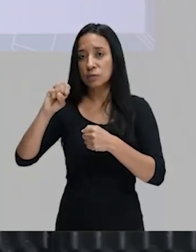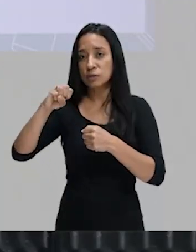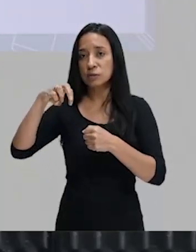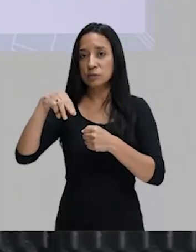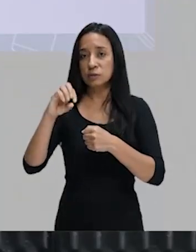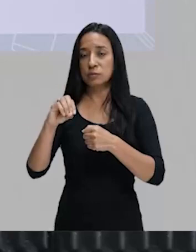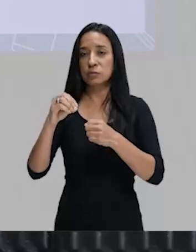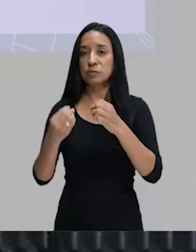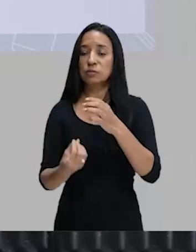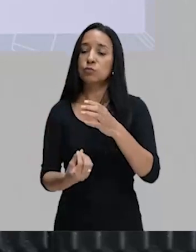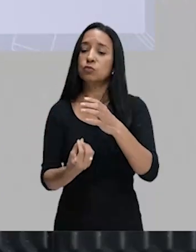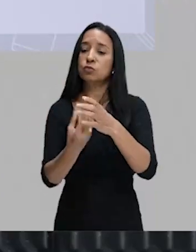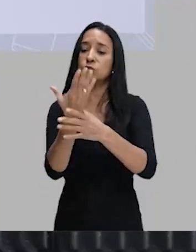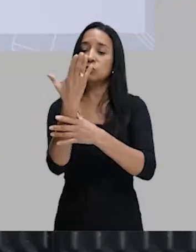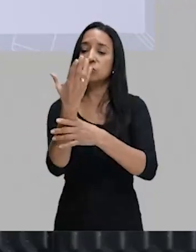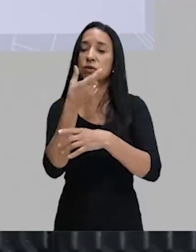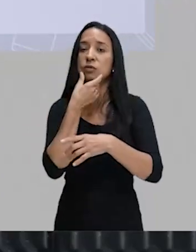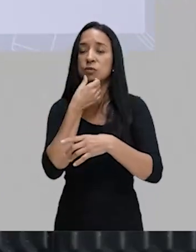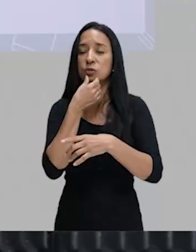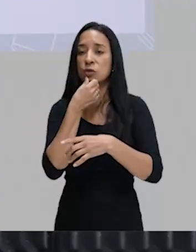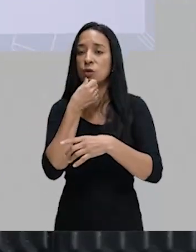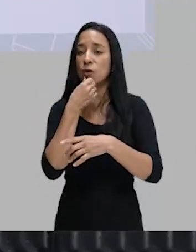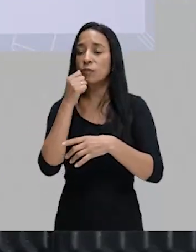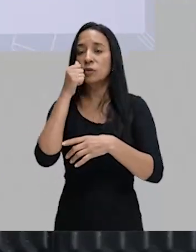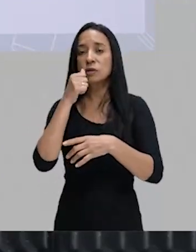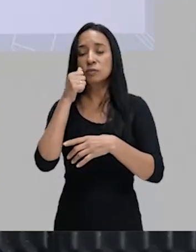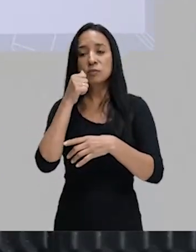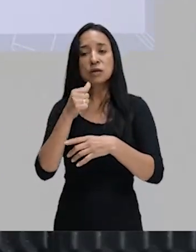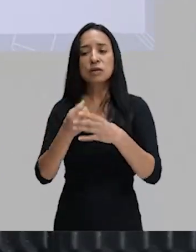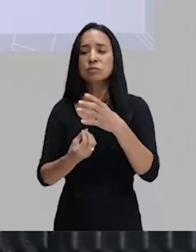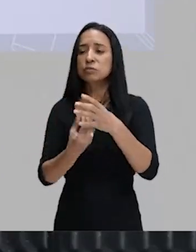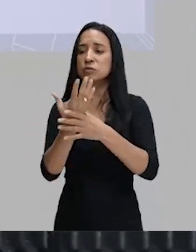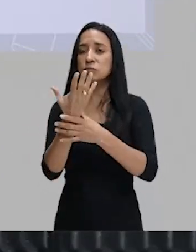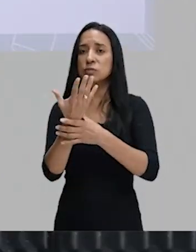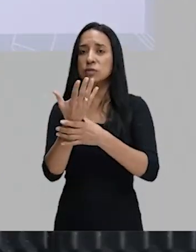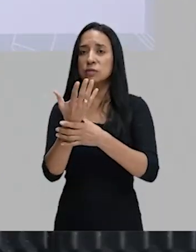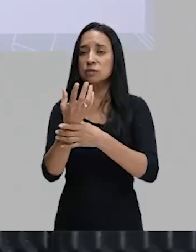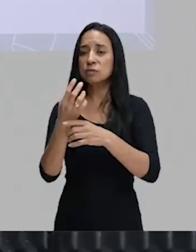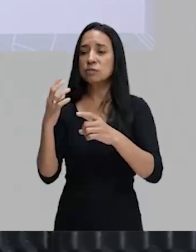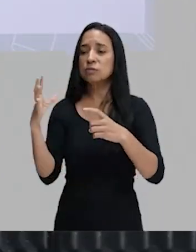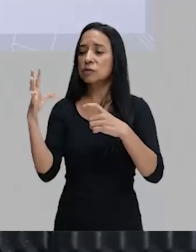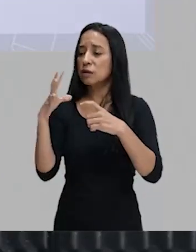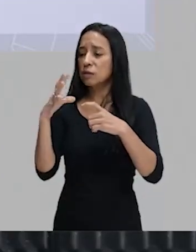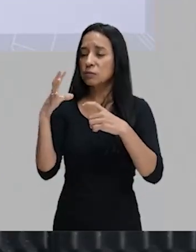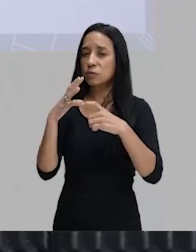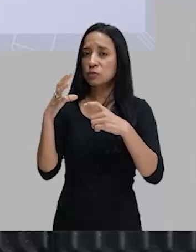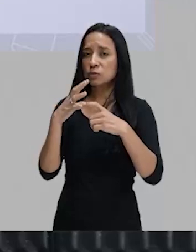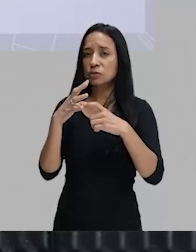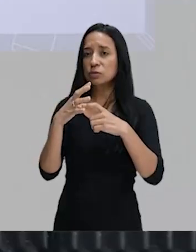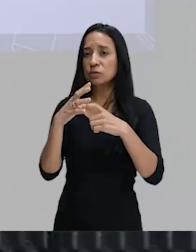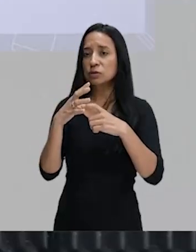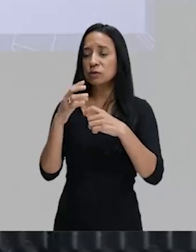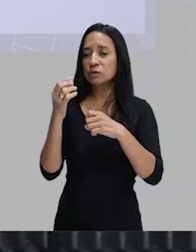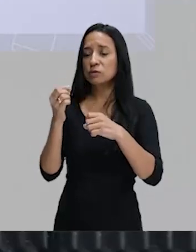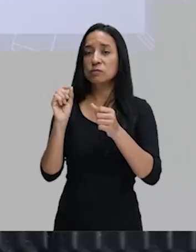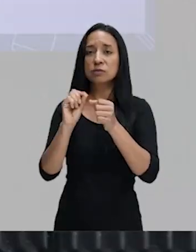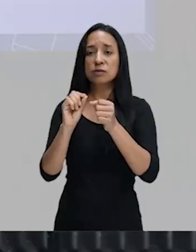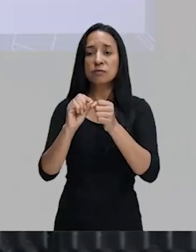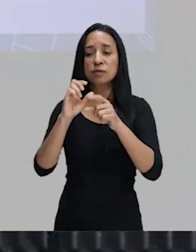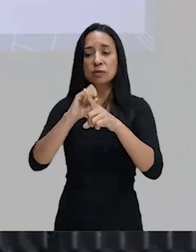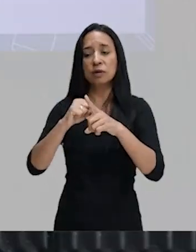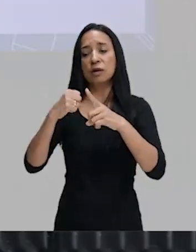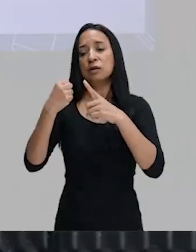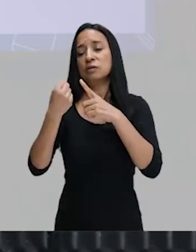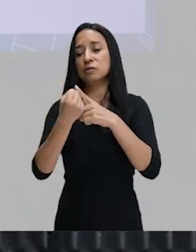lá de surgimento dos homens, das mulheres, das pessoas, na mitologia hindu, que é construída essa